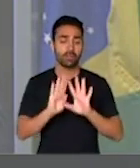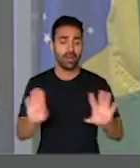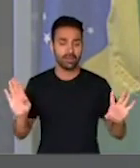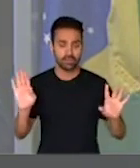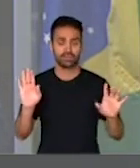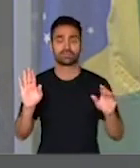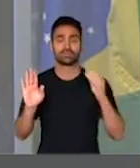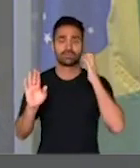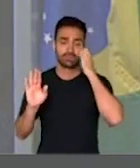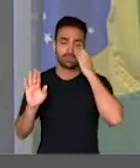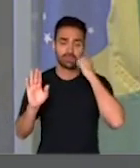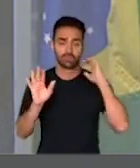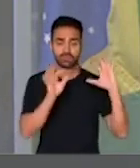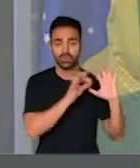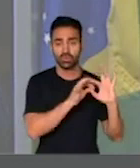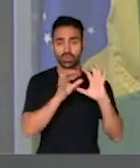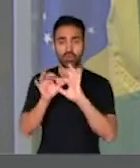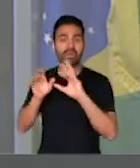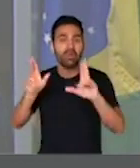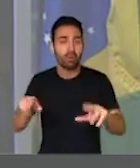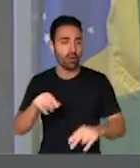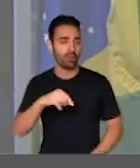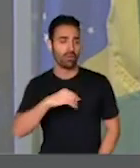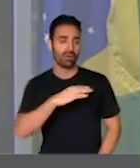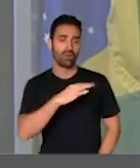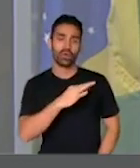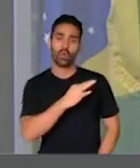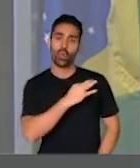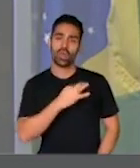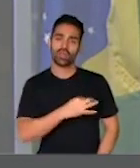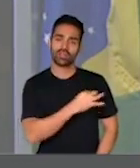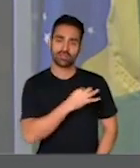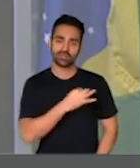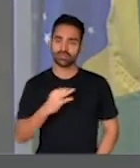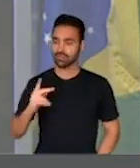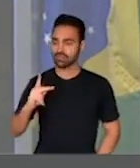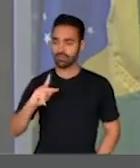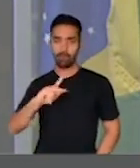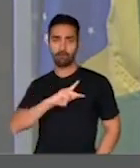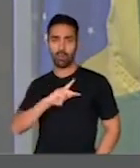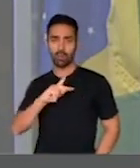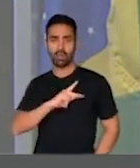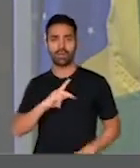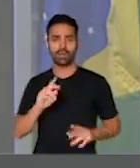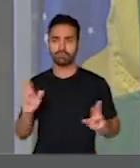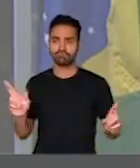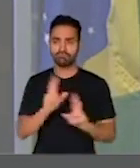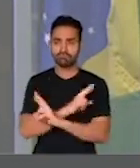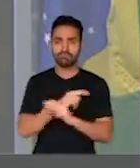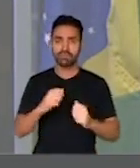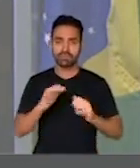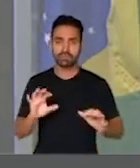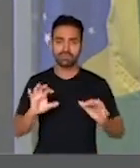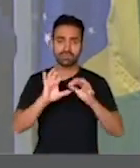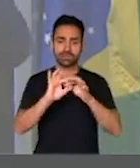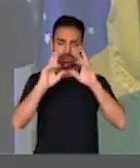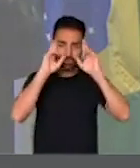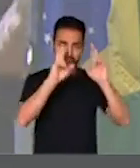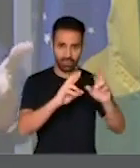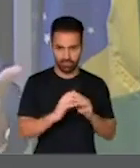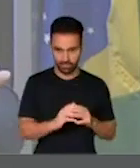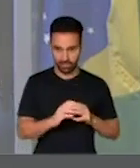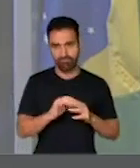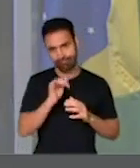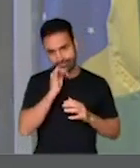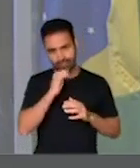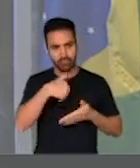pontes, assim como Corinthians e Palmeiras, né, tem que se respeitar, vai até o limite que no jogo de futebol parte para a violência, joga coisa